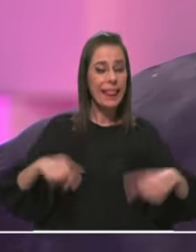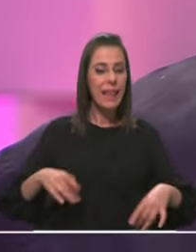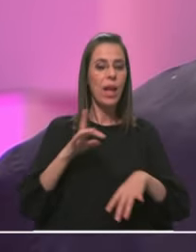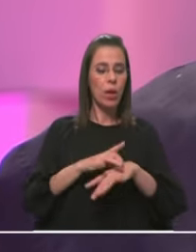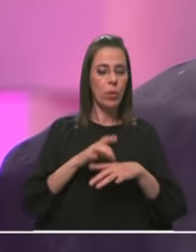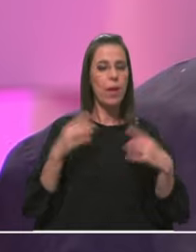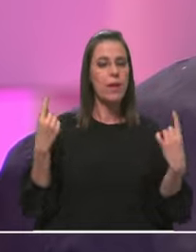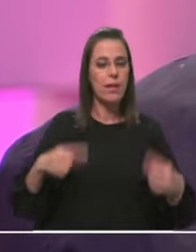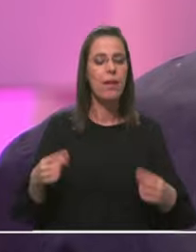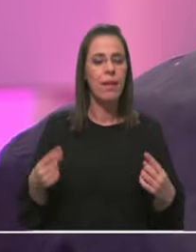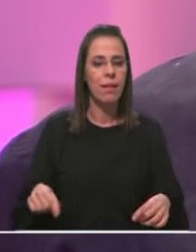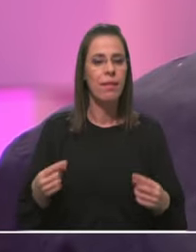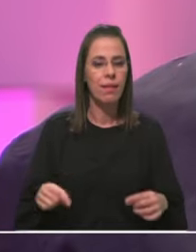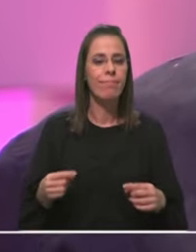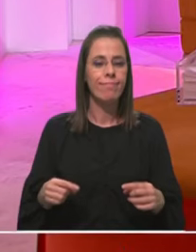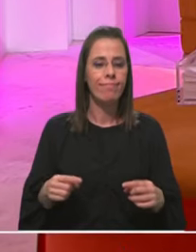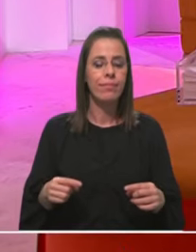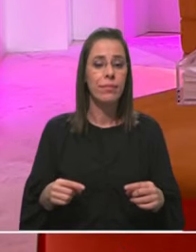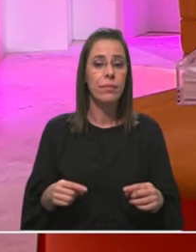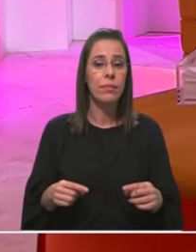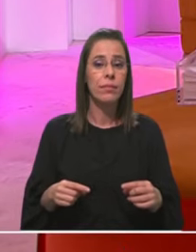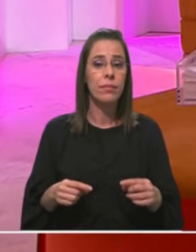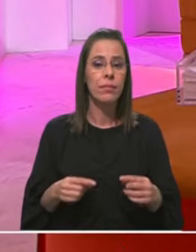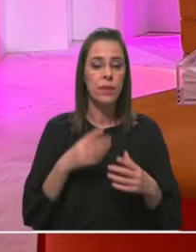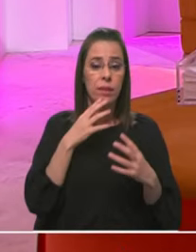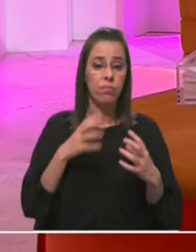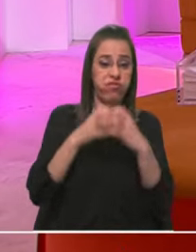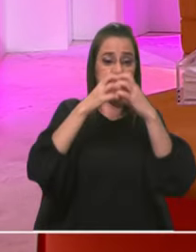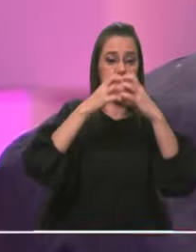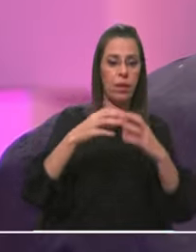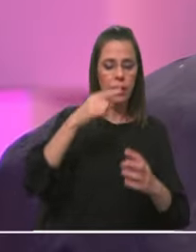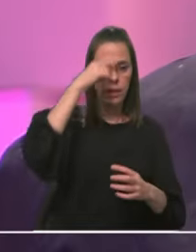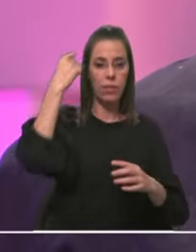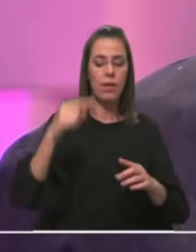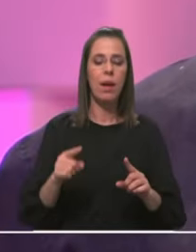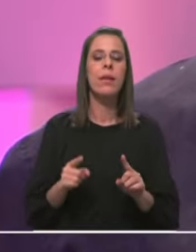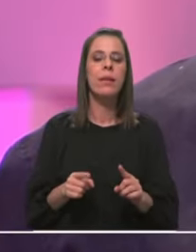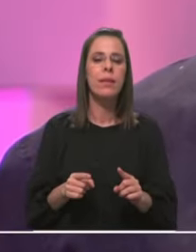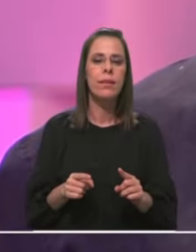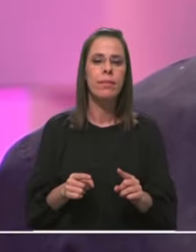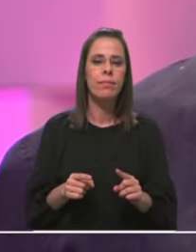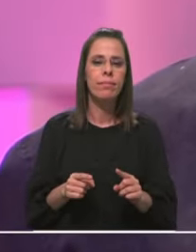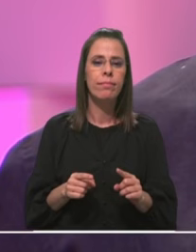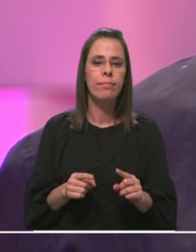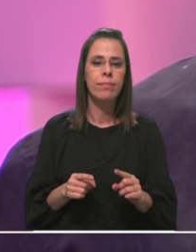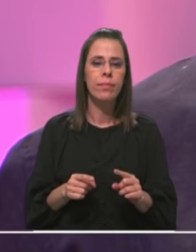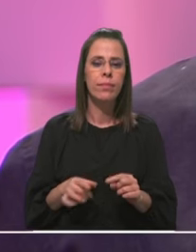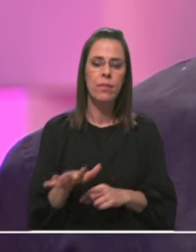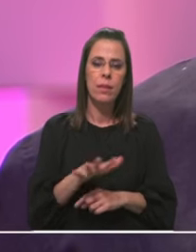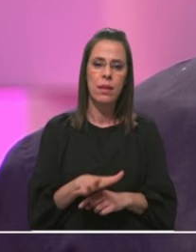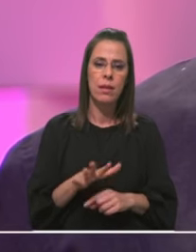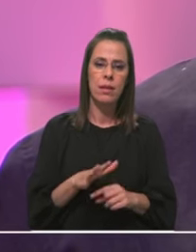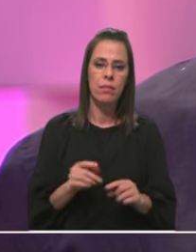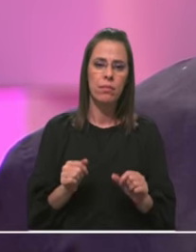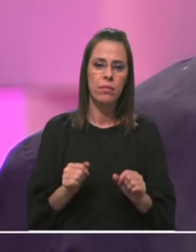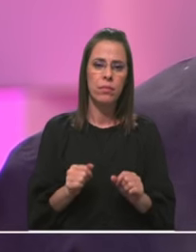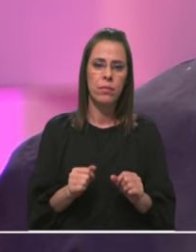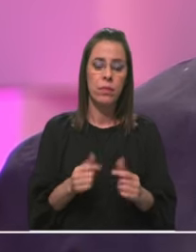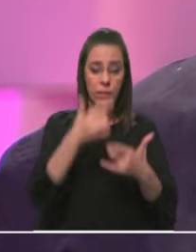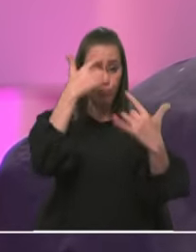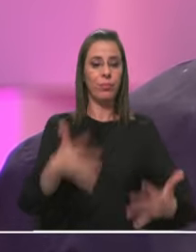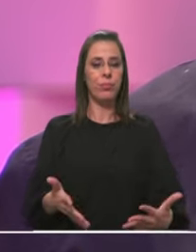que trazer pronto Cris espações dificul e e principalmente h situações quase